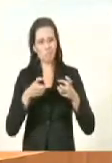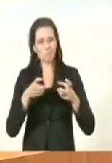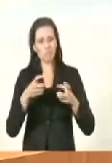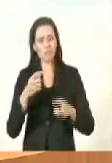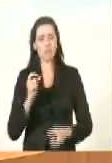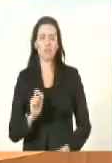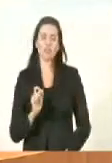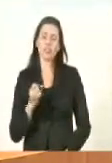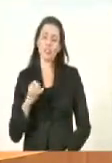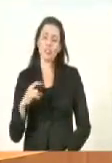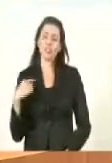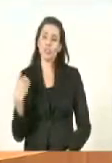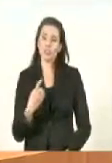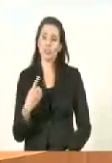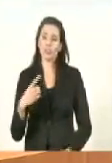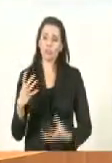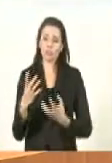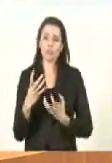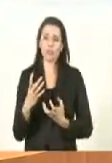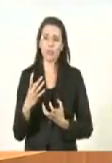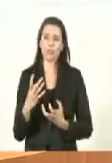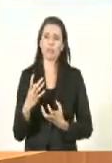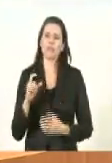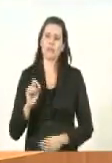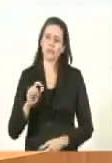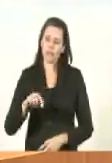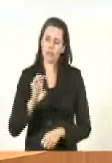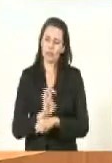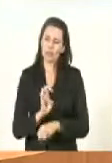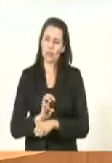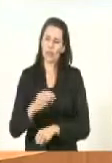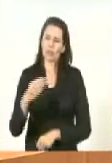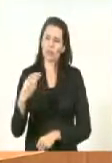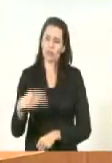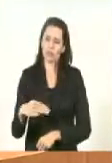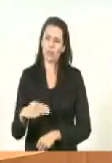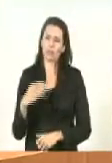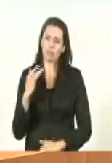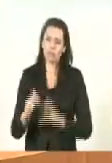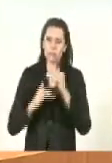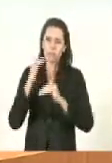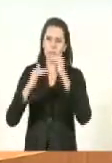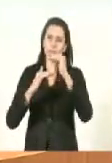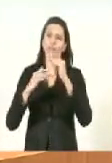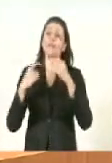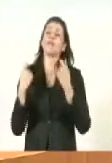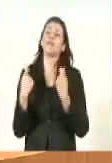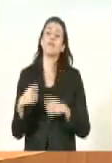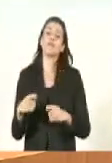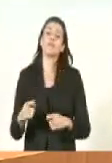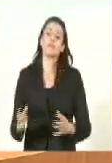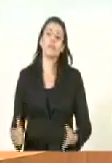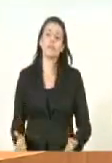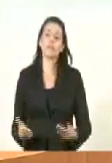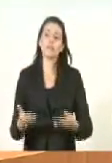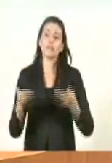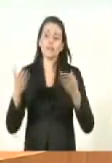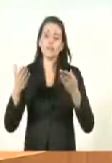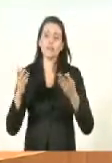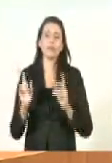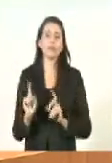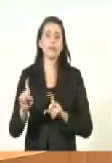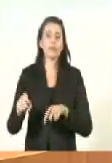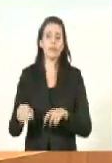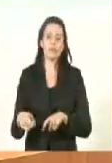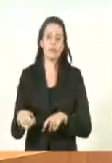desenvolver esse estado, que nós sabemos da sua vocação para a atividade rural, é preciso, acima de tudo, dar oportunidades. Porque ali foi